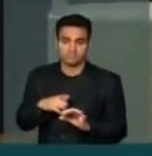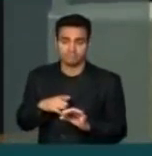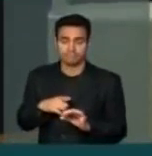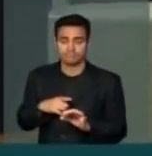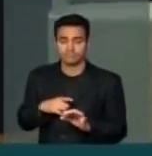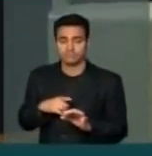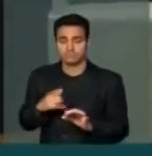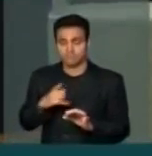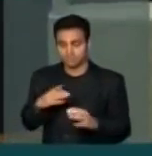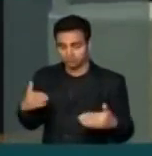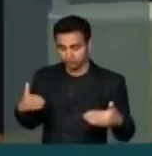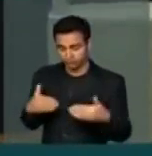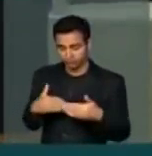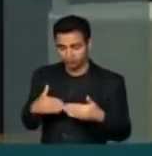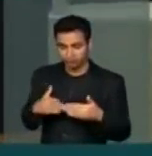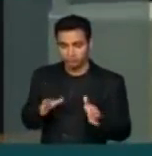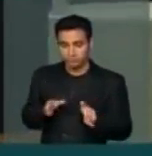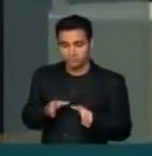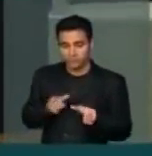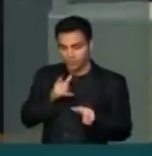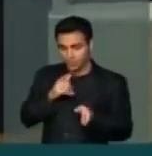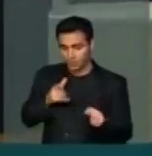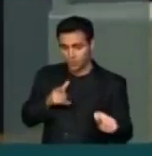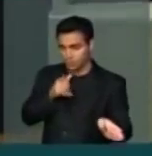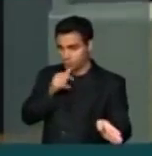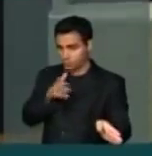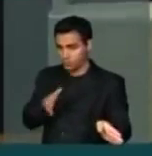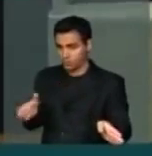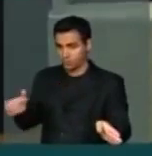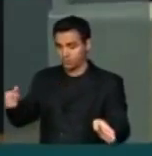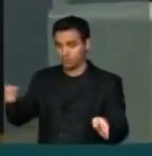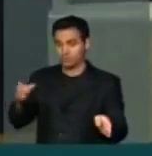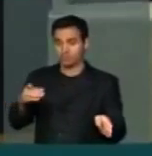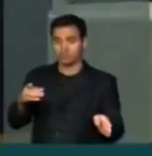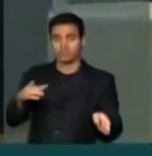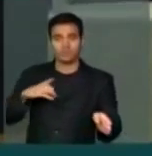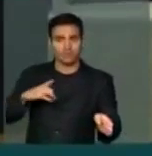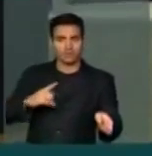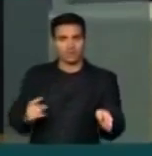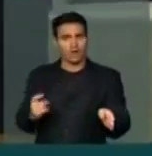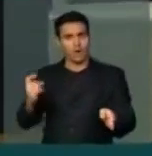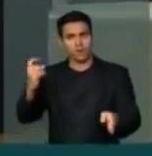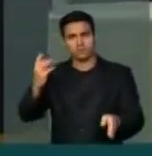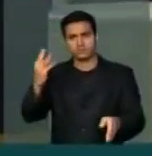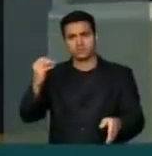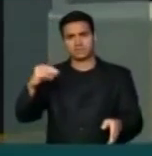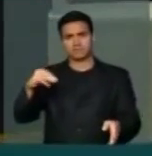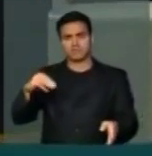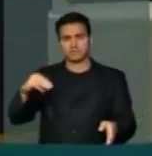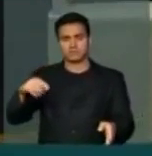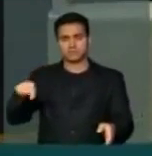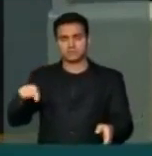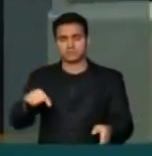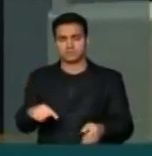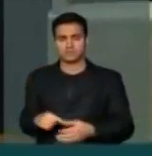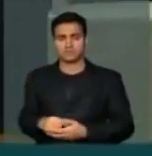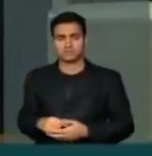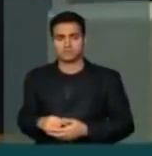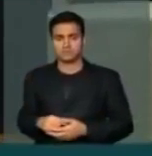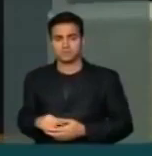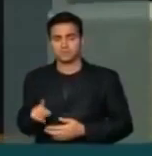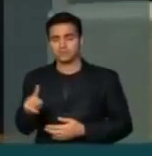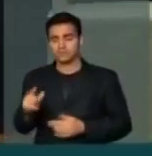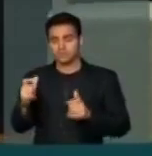existe uma altitude de mais de 30 metros, presidente Benevides, e um canal